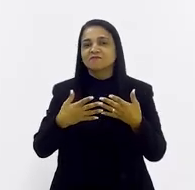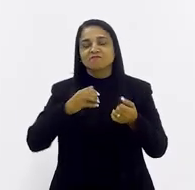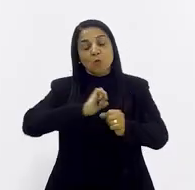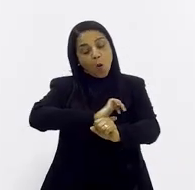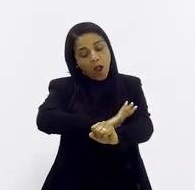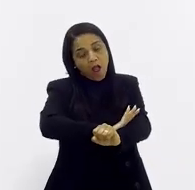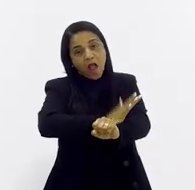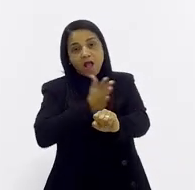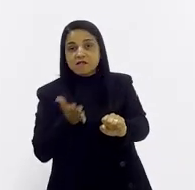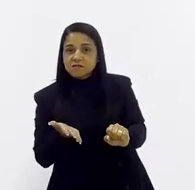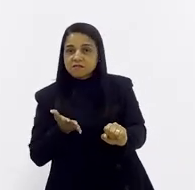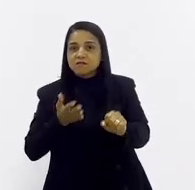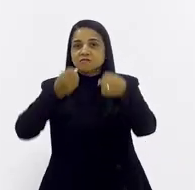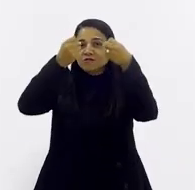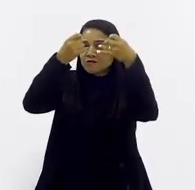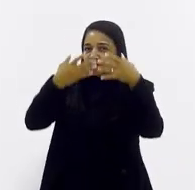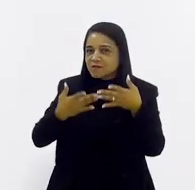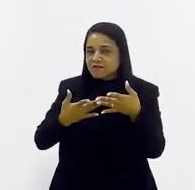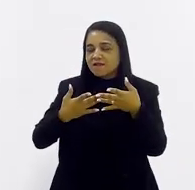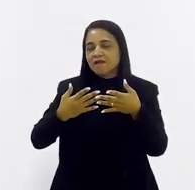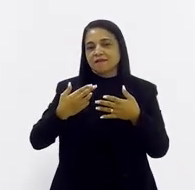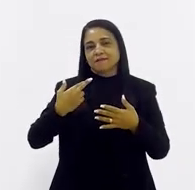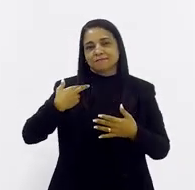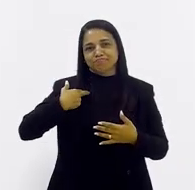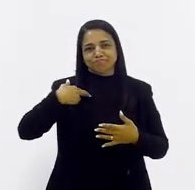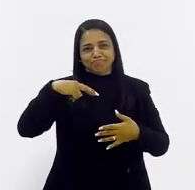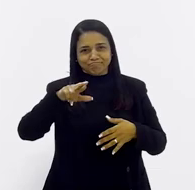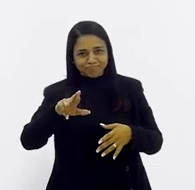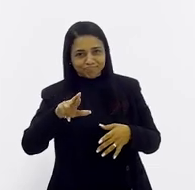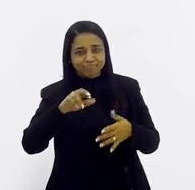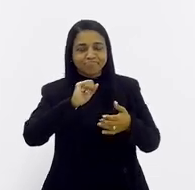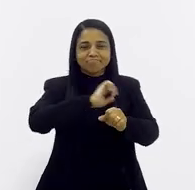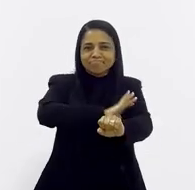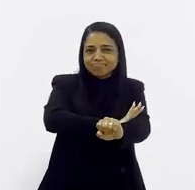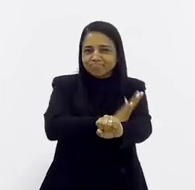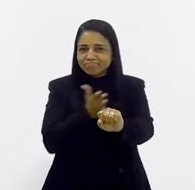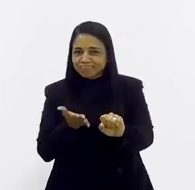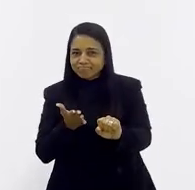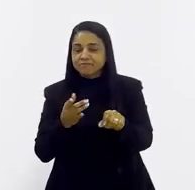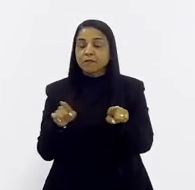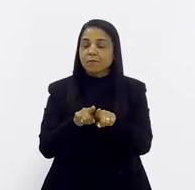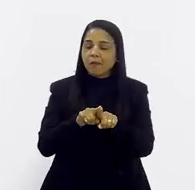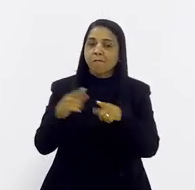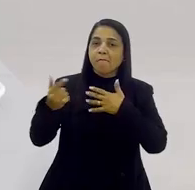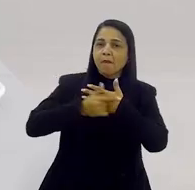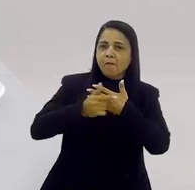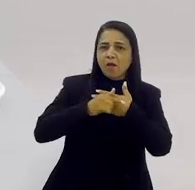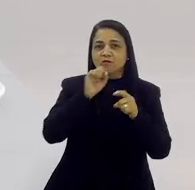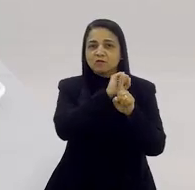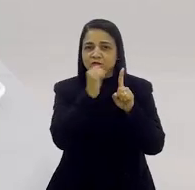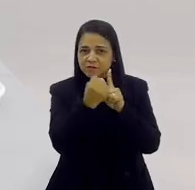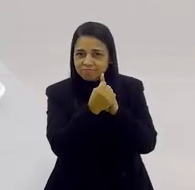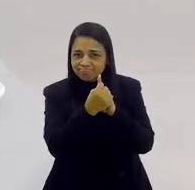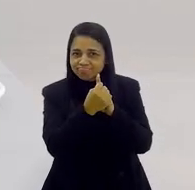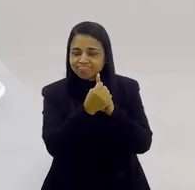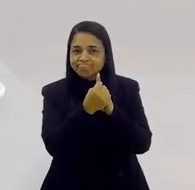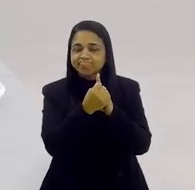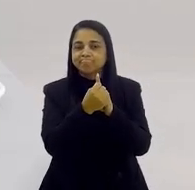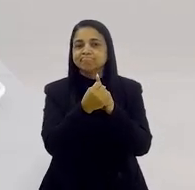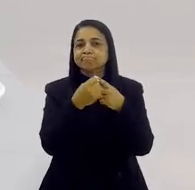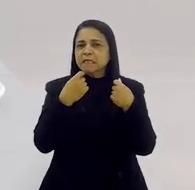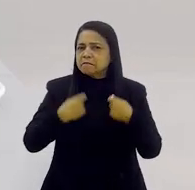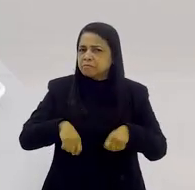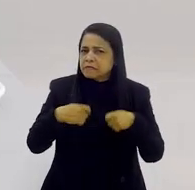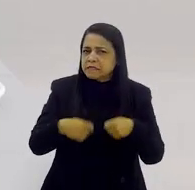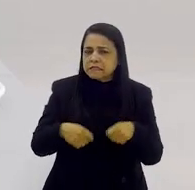construiu o racismo e a intolerância religiosa sempre um papel da sociedade isso é algo que nós